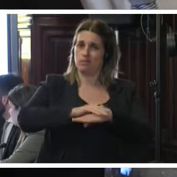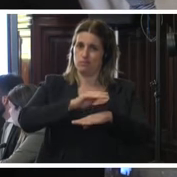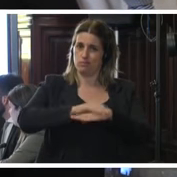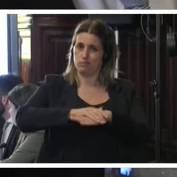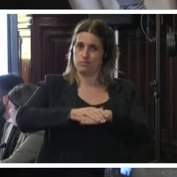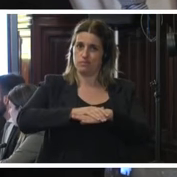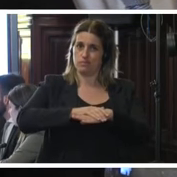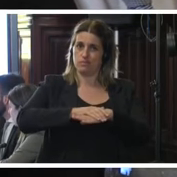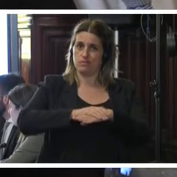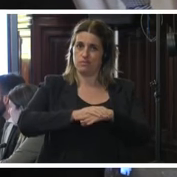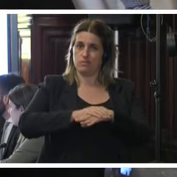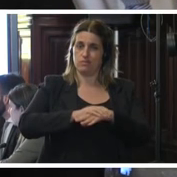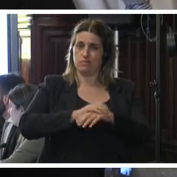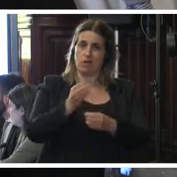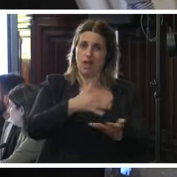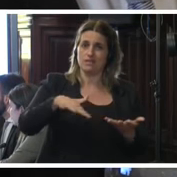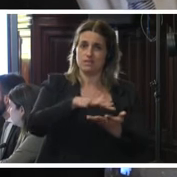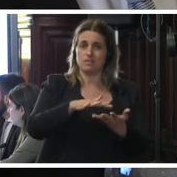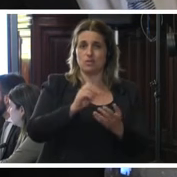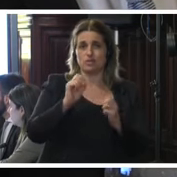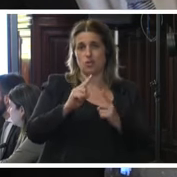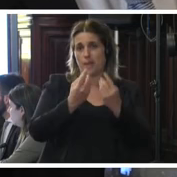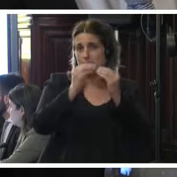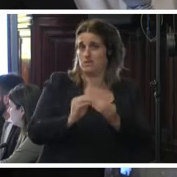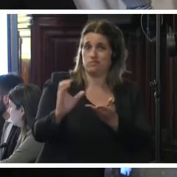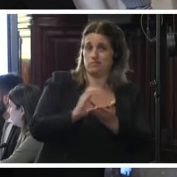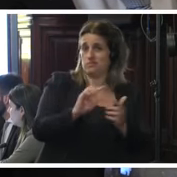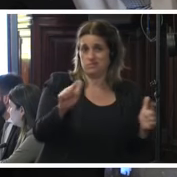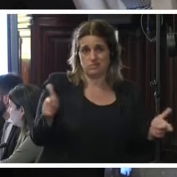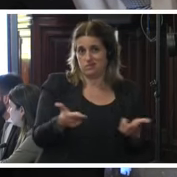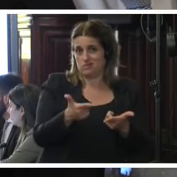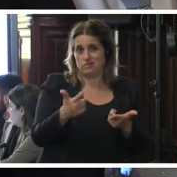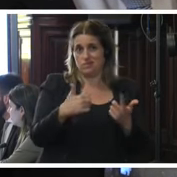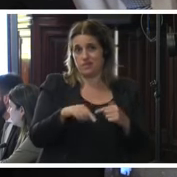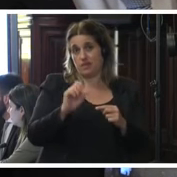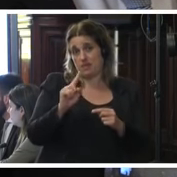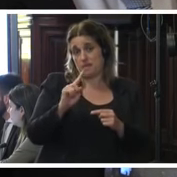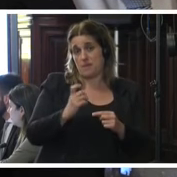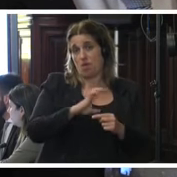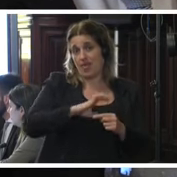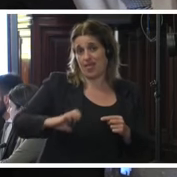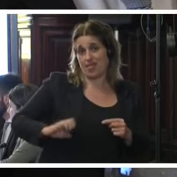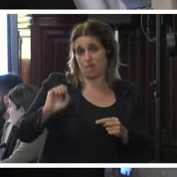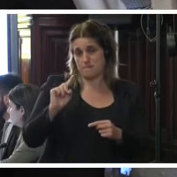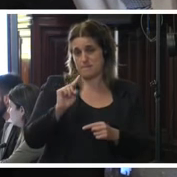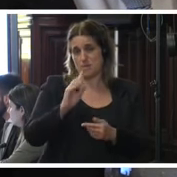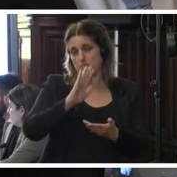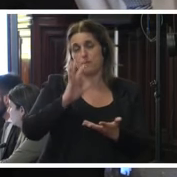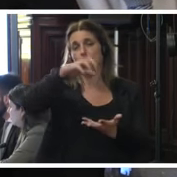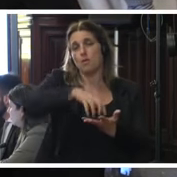da atual situação fiscal e orçamentária que aflige o Estado do Rio de Janeiro e, de uma maneira mais ampla, o Brasil como um